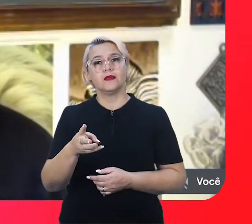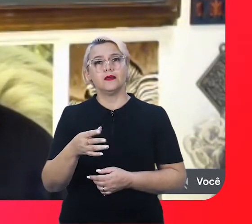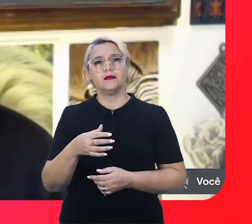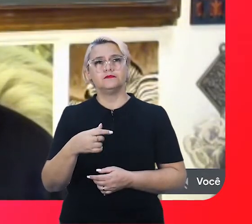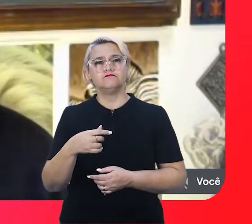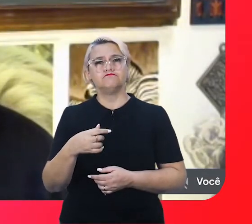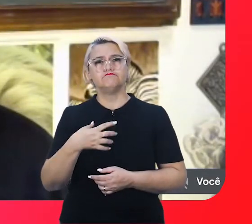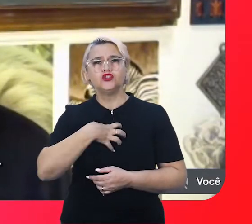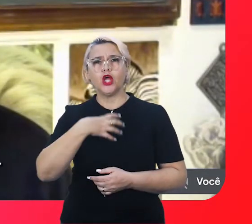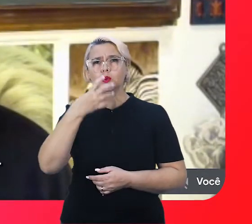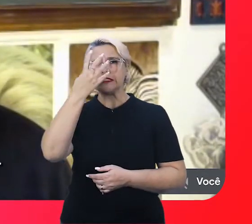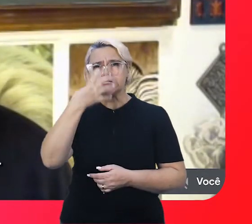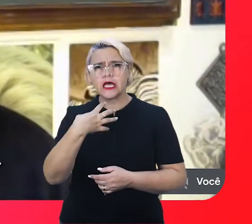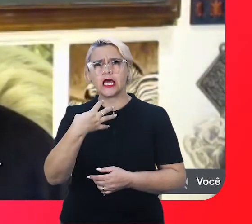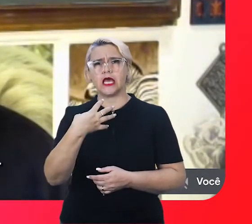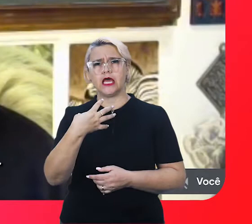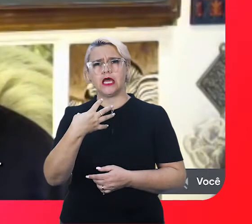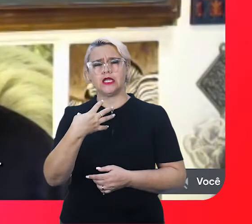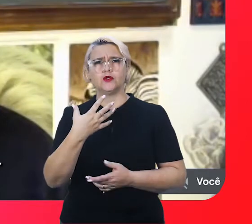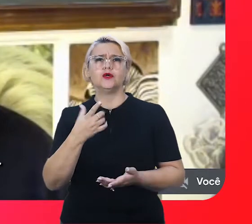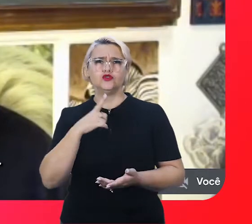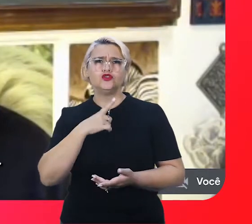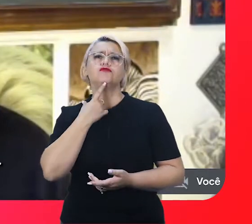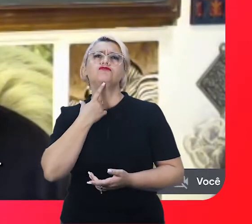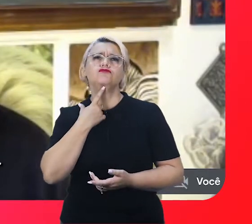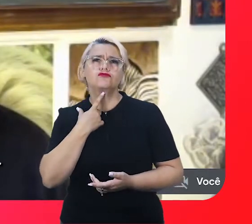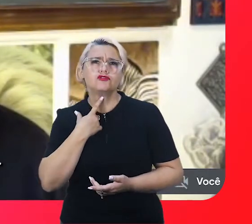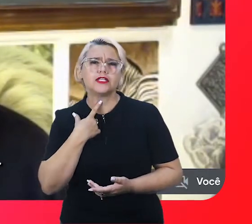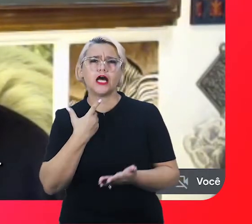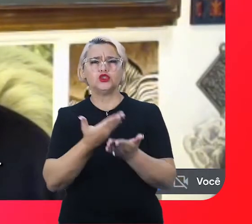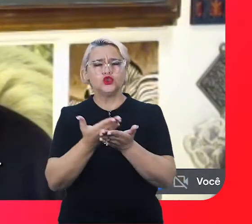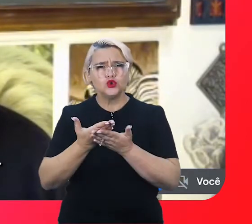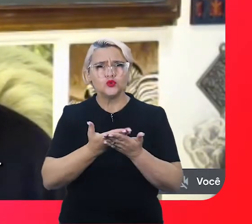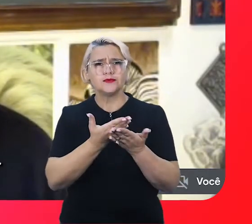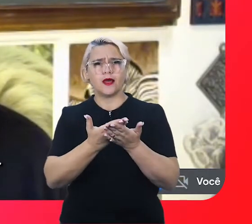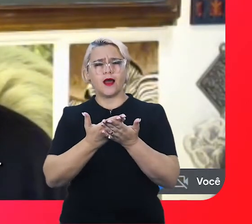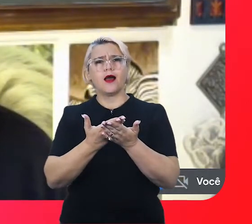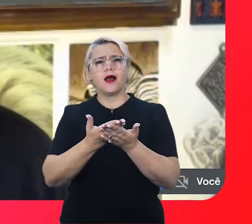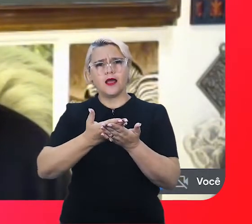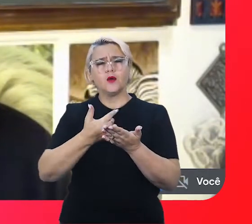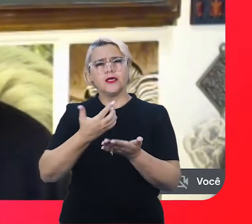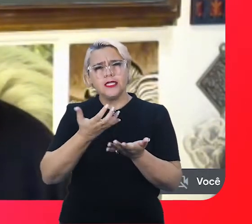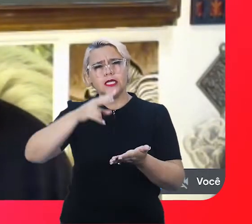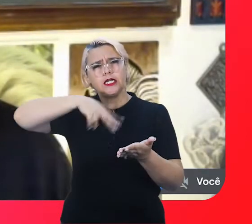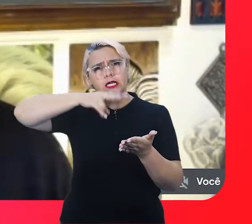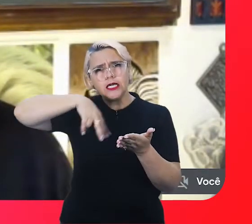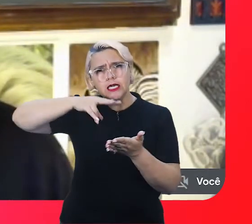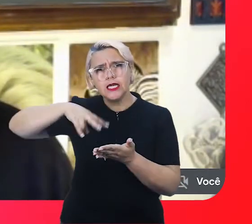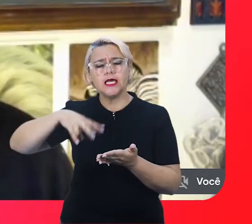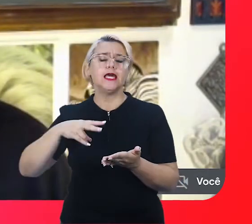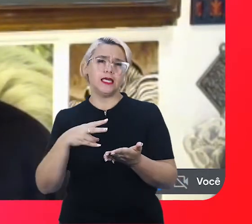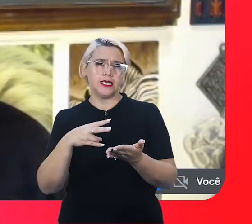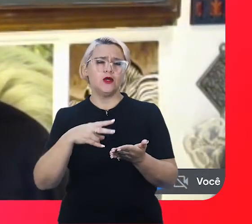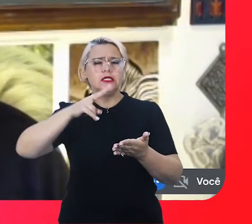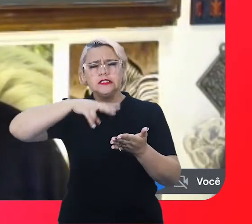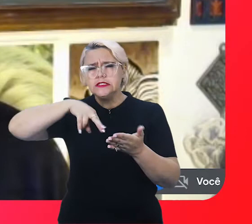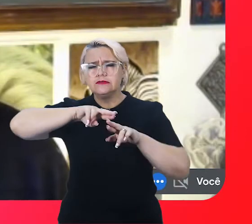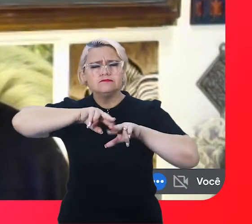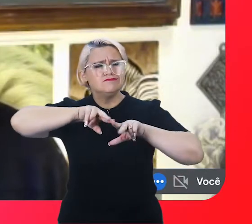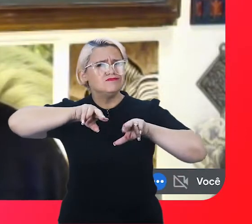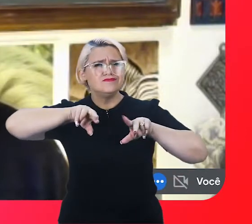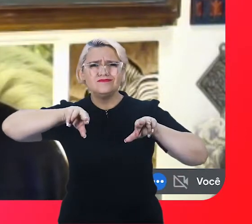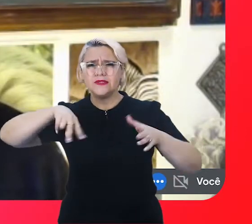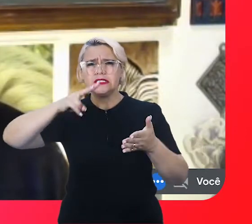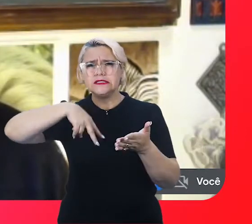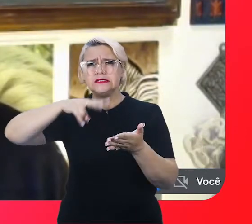séria na minha vontade de estudar e de ler. Lia muito, lia muito, lia